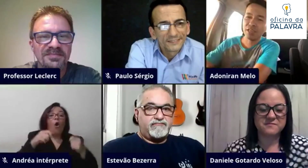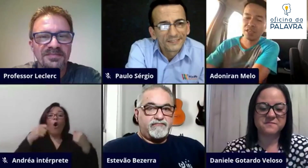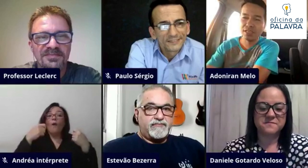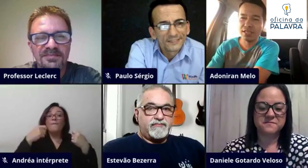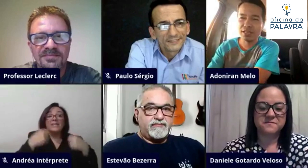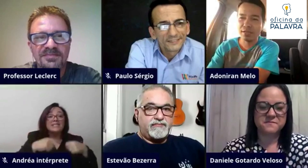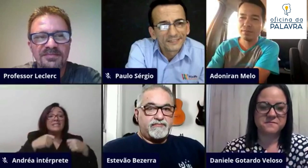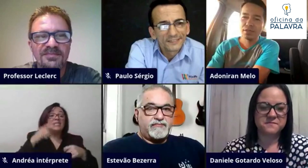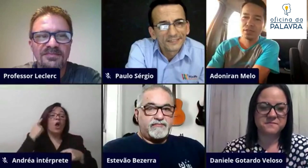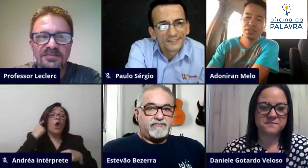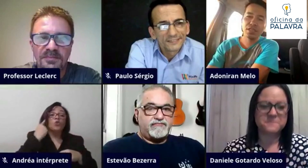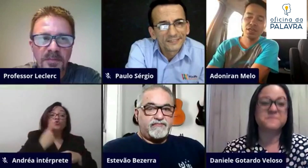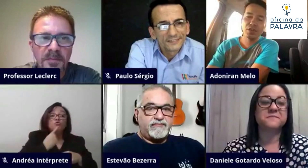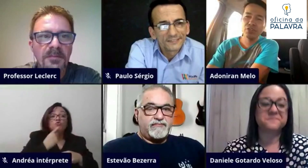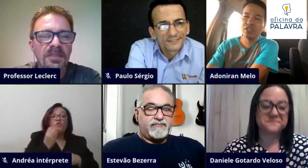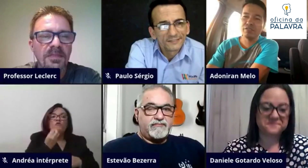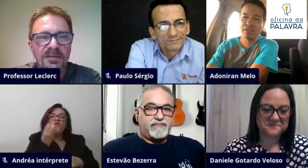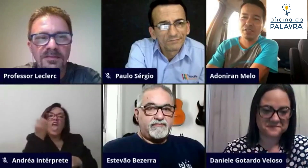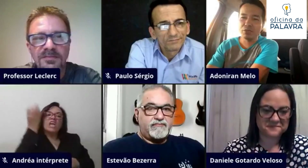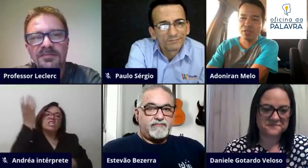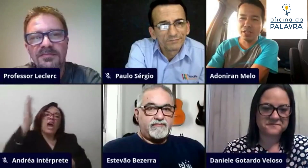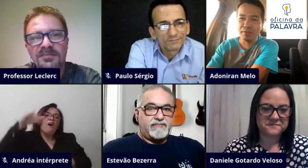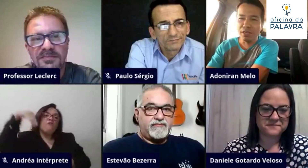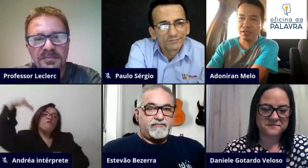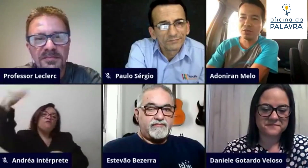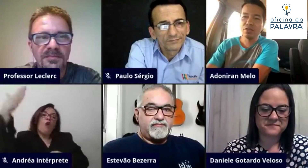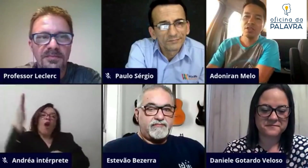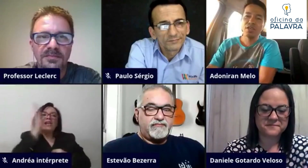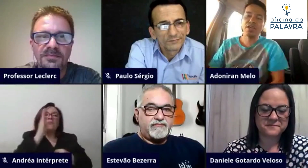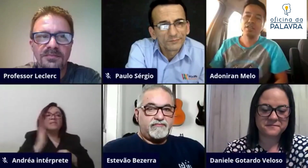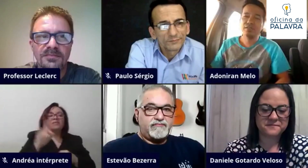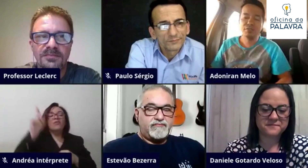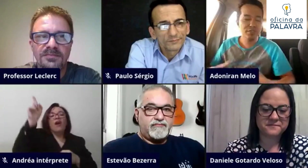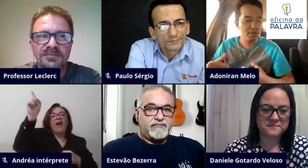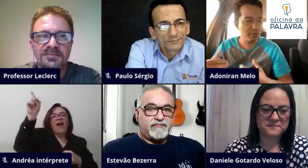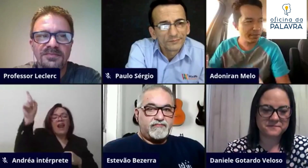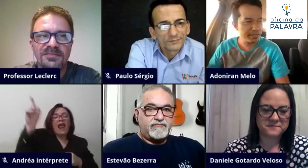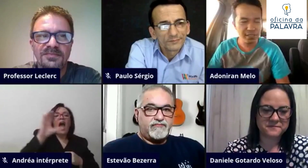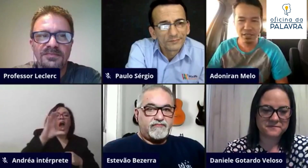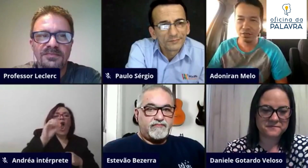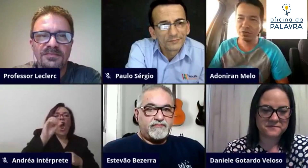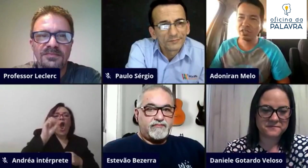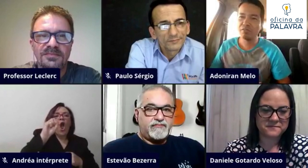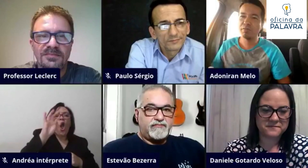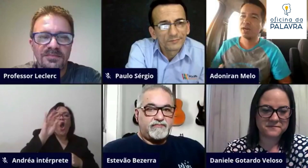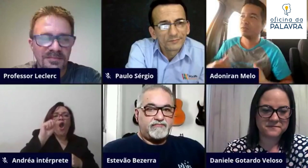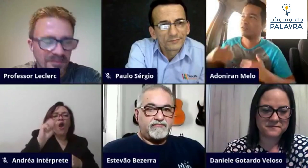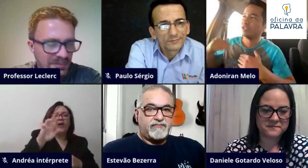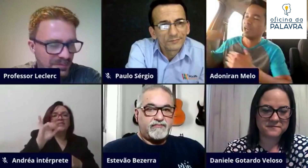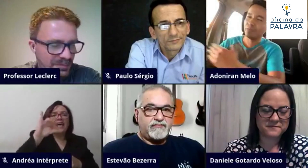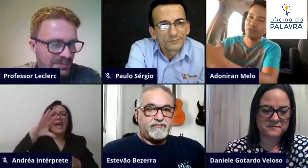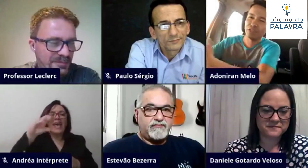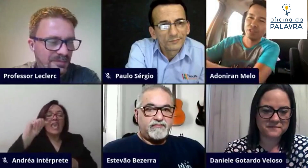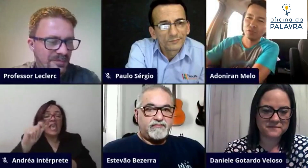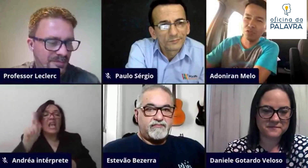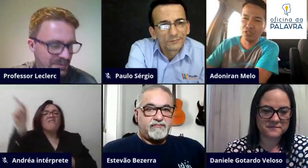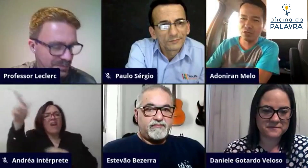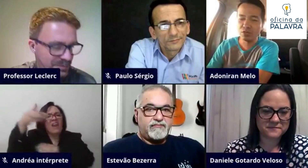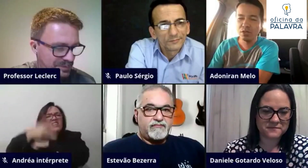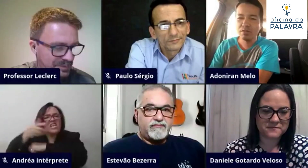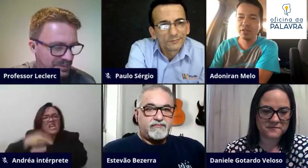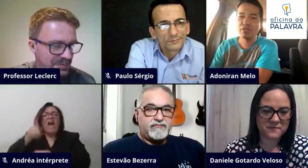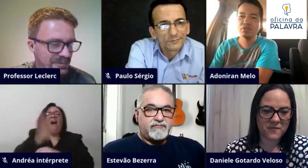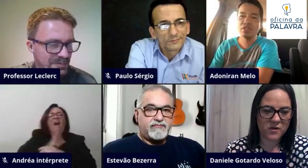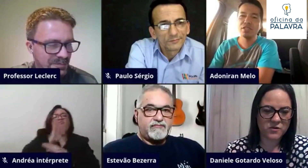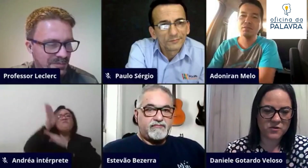para Costa Rica, que é onde ele vai ter um treinamento. Eles fizeram uma parceria com o Deaf Bible, vai lá para os Estados